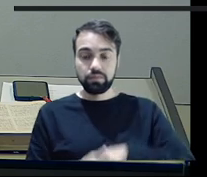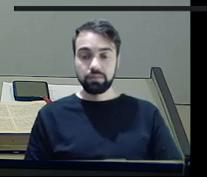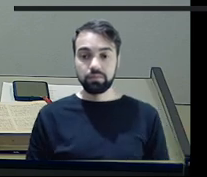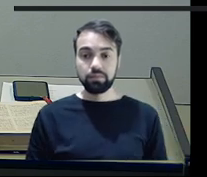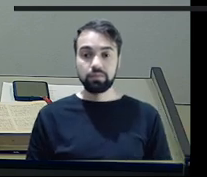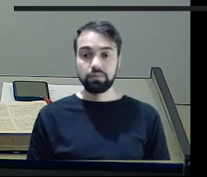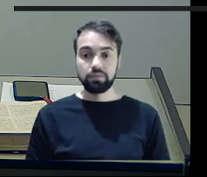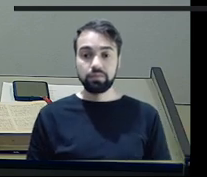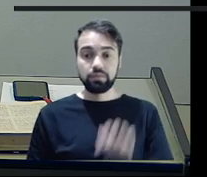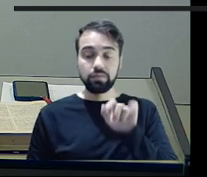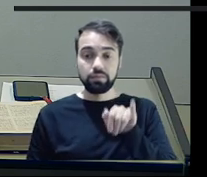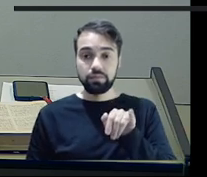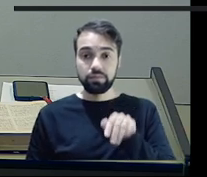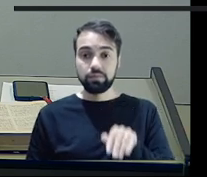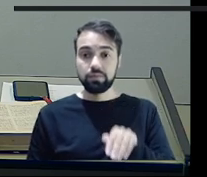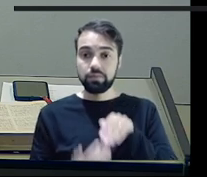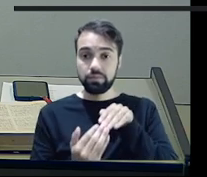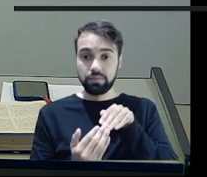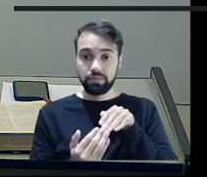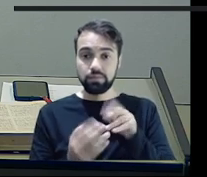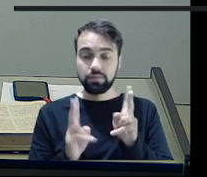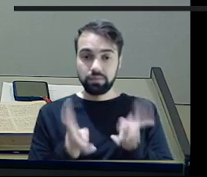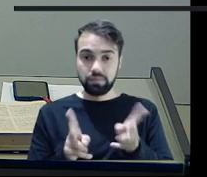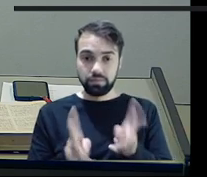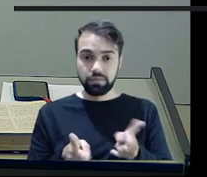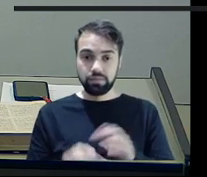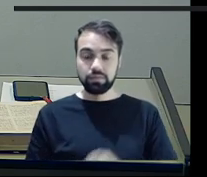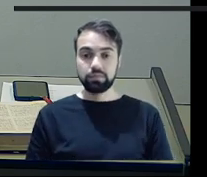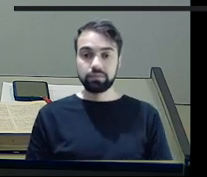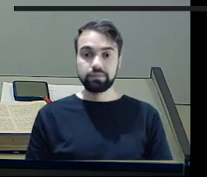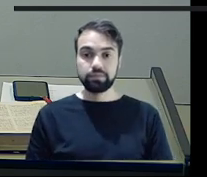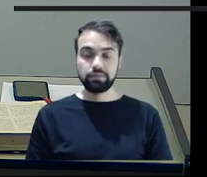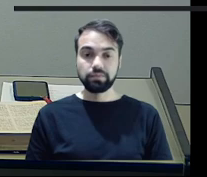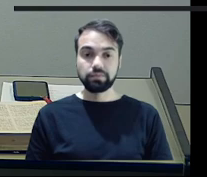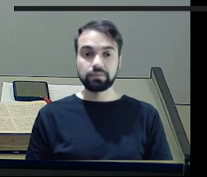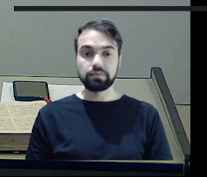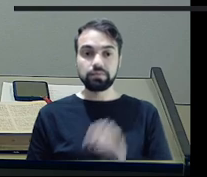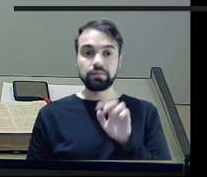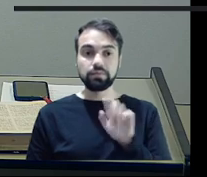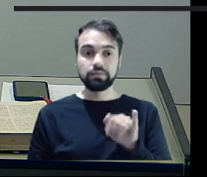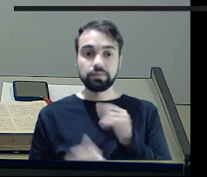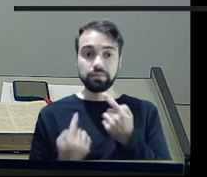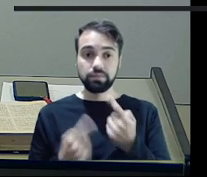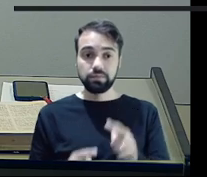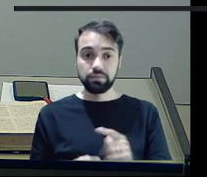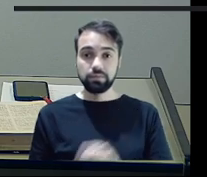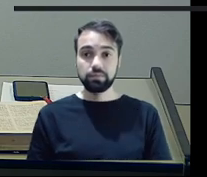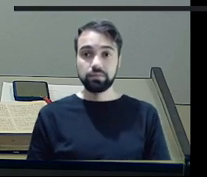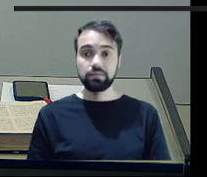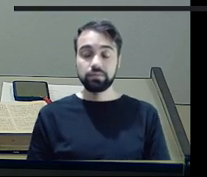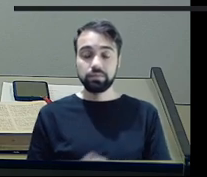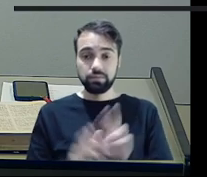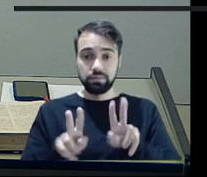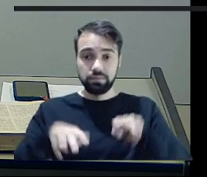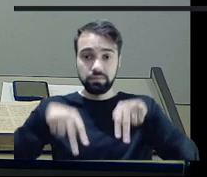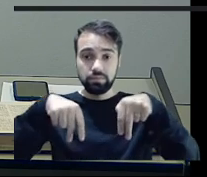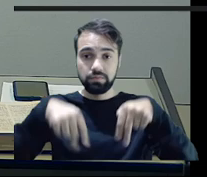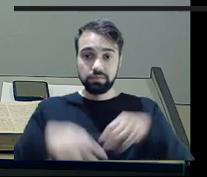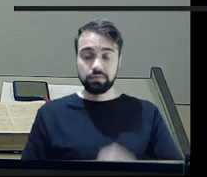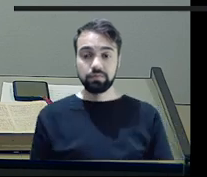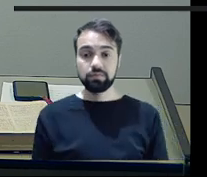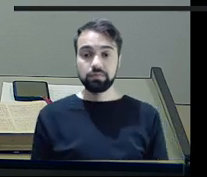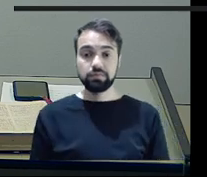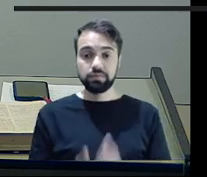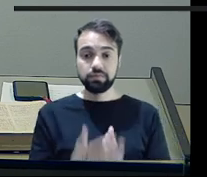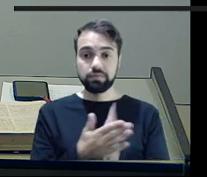Os que forem a favor, permaneçam como se encontram. Os que forem contra, queiram se levantar.